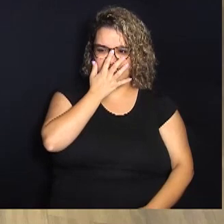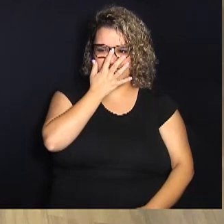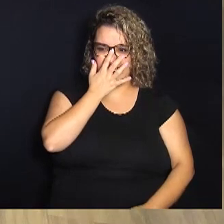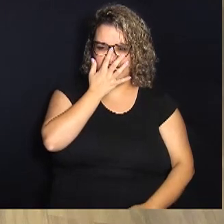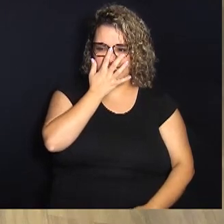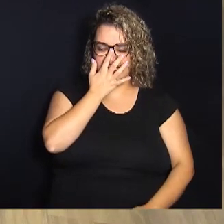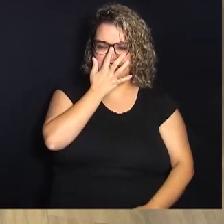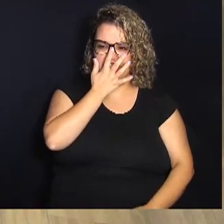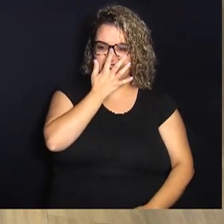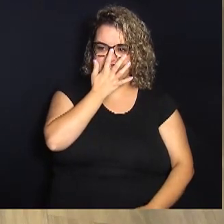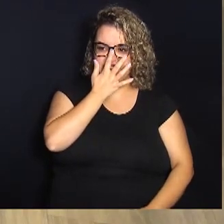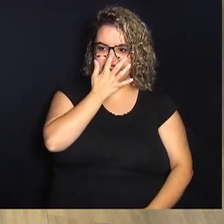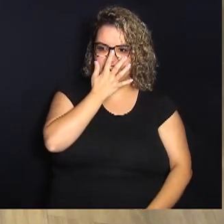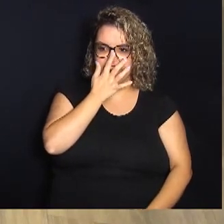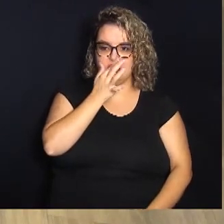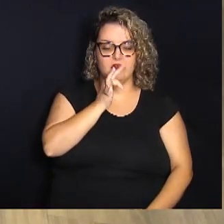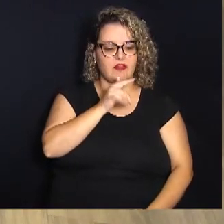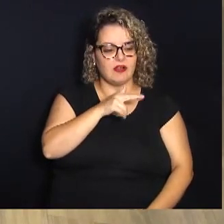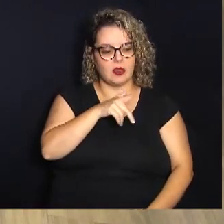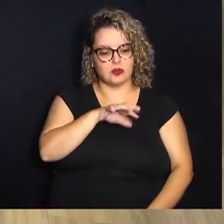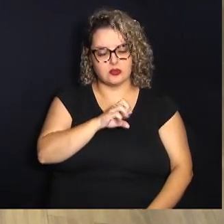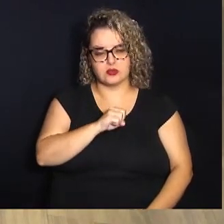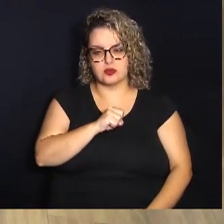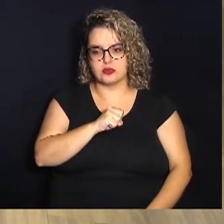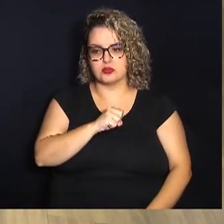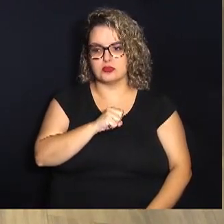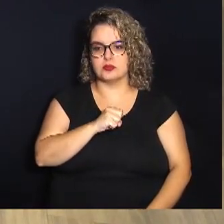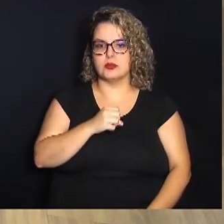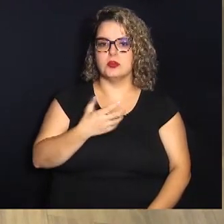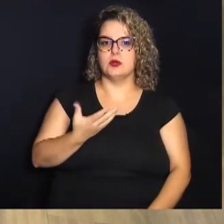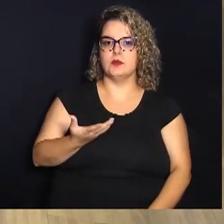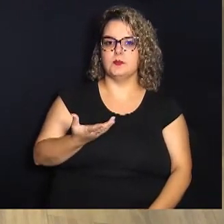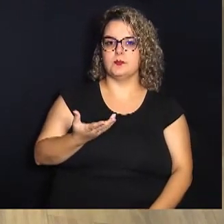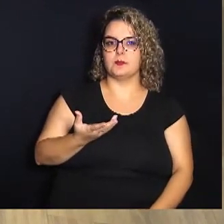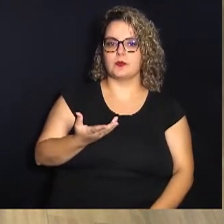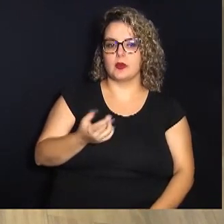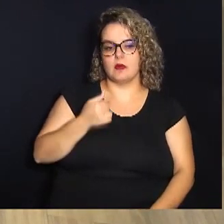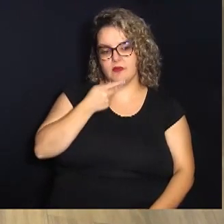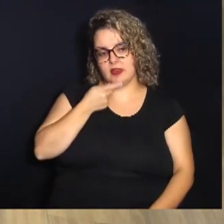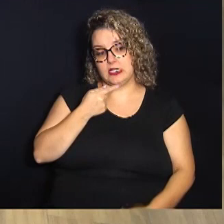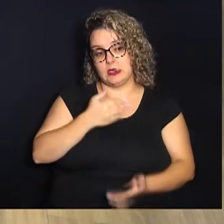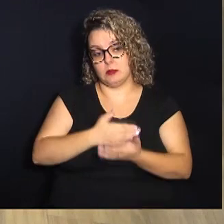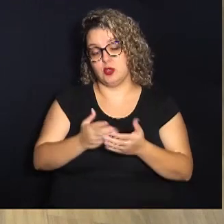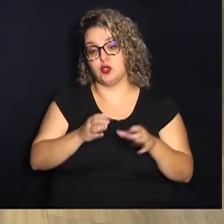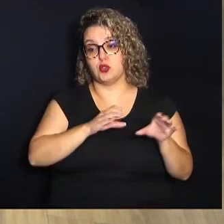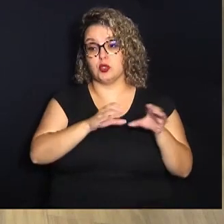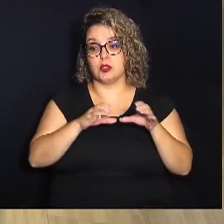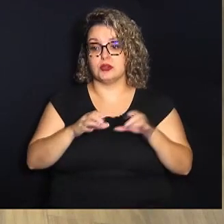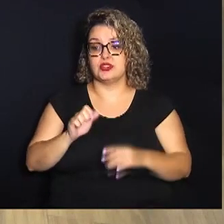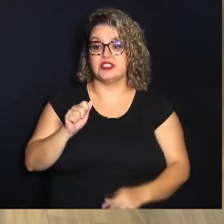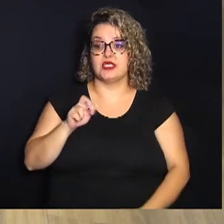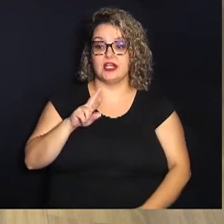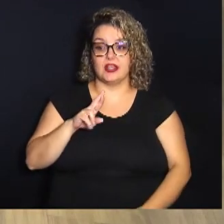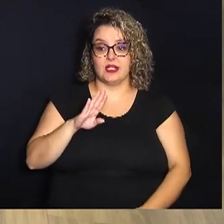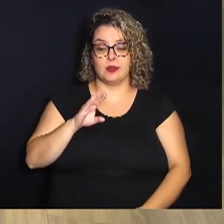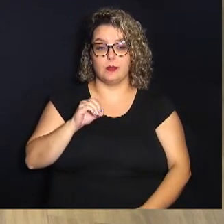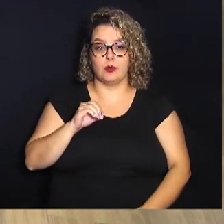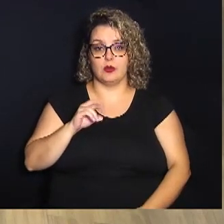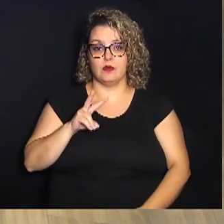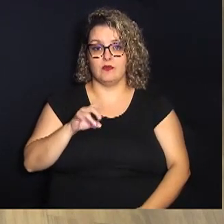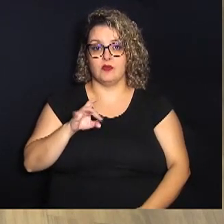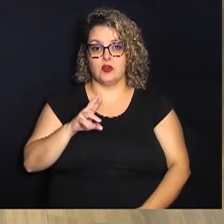de vista do Poder Executivo, falei na minha abertura, né, que você é coordenador do programa de arboviroses. O que tem